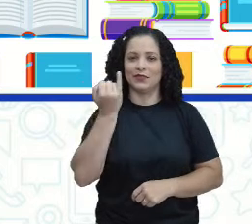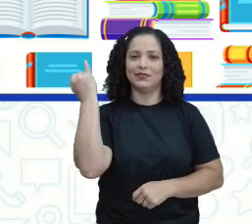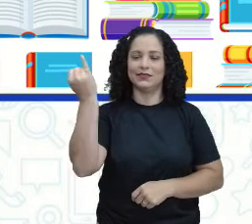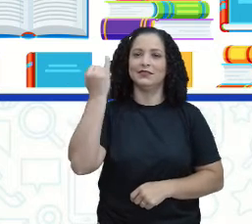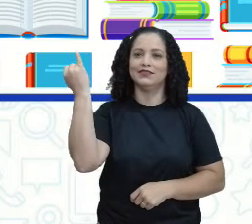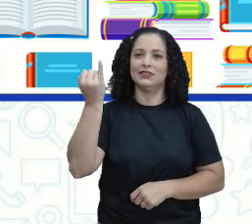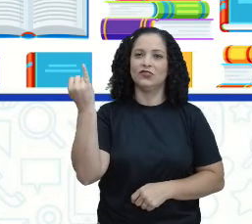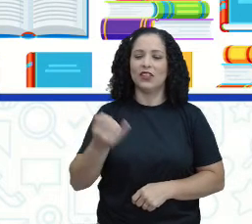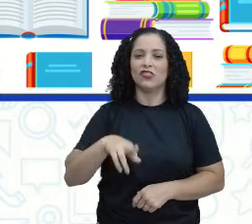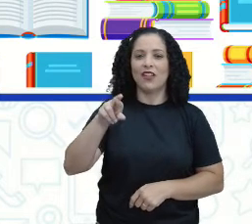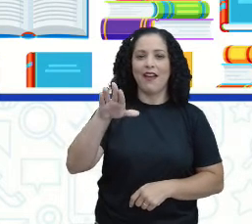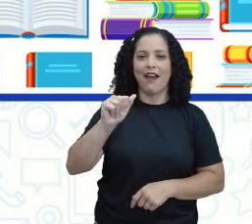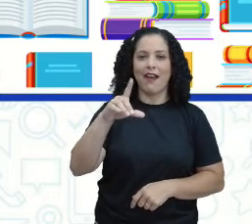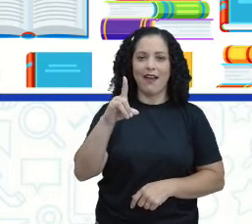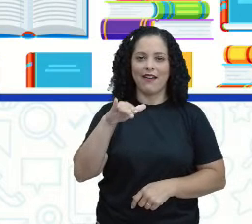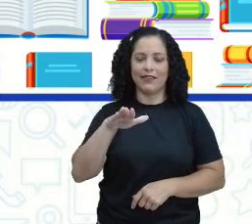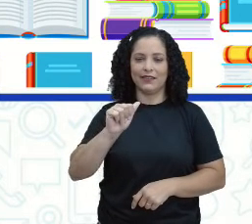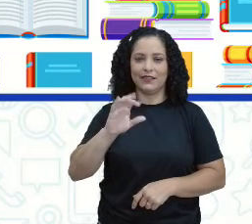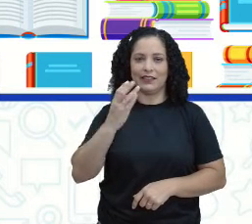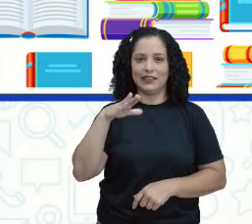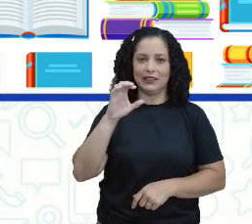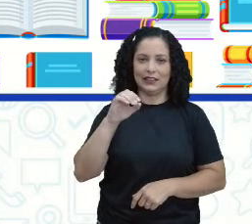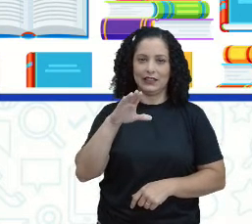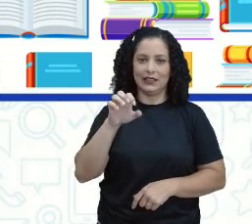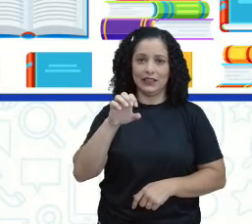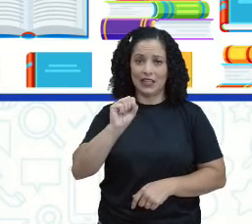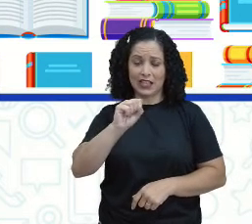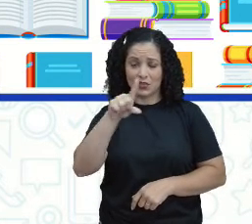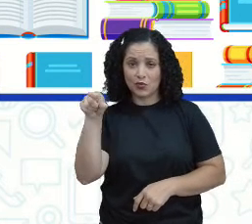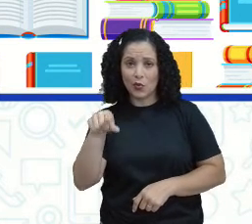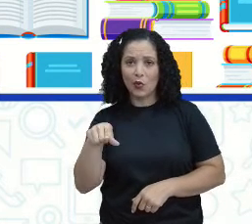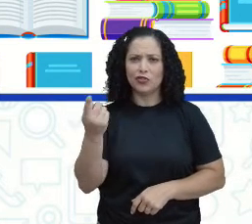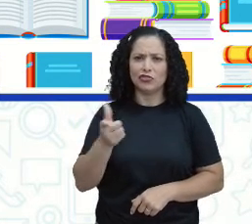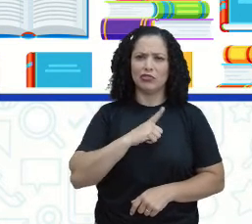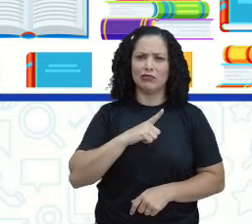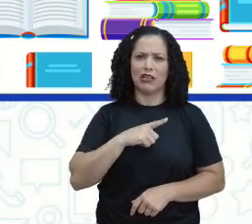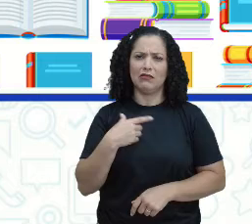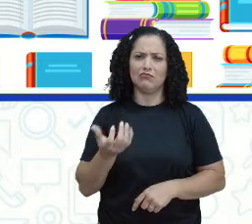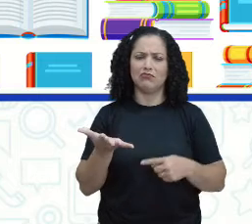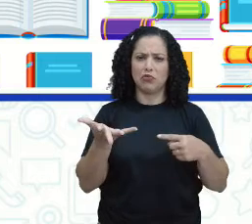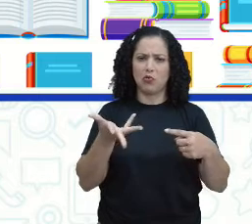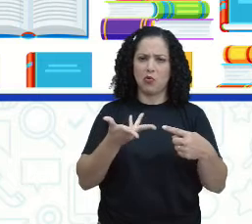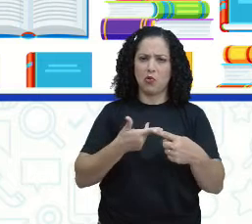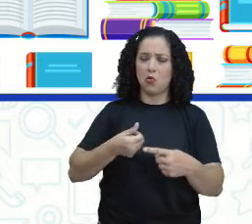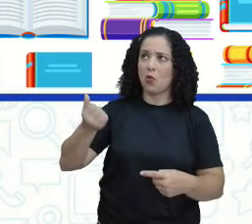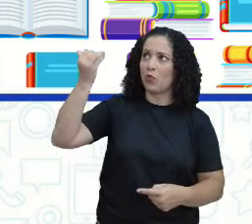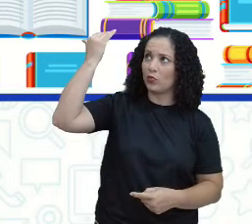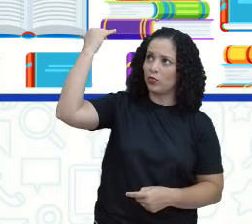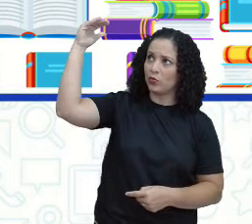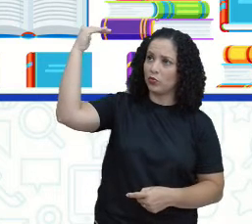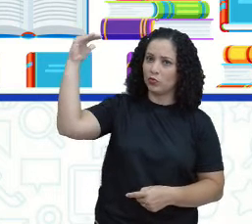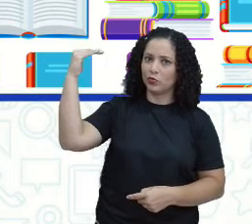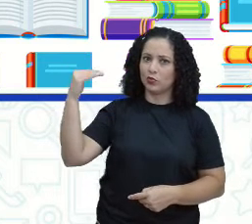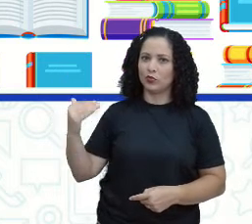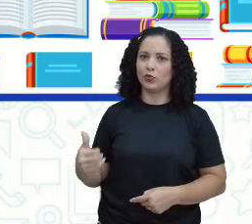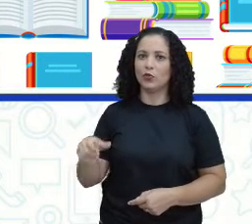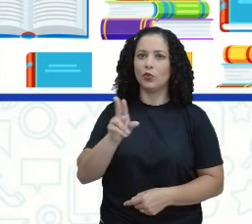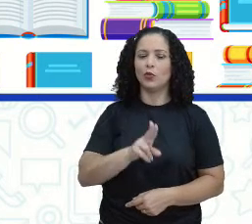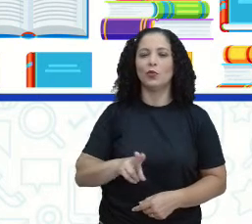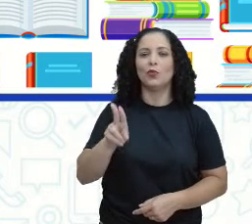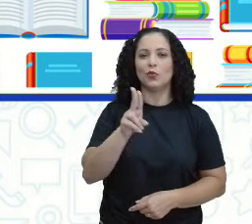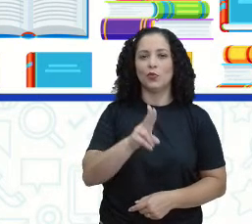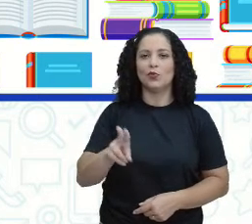aí, né? Especificamente em cada um deles. Radioterapia, braquiterapia, o uso da radiação